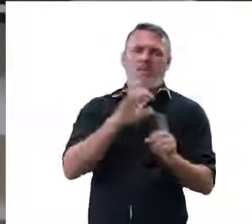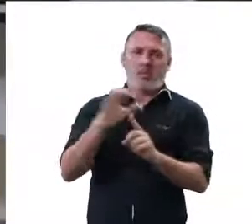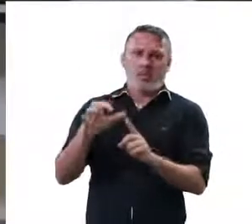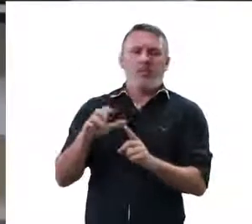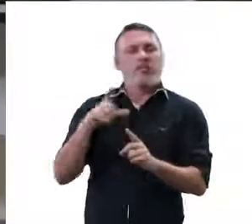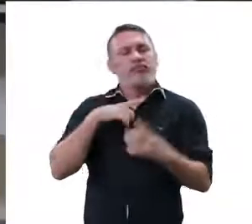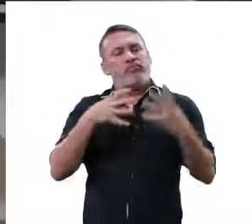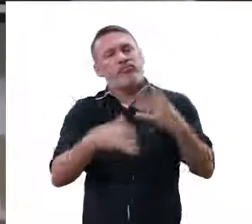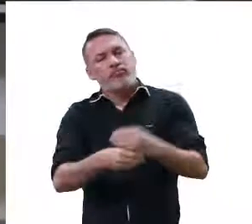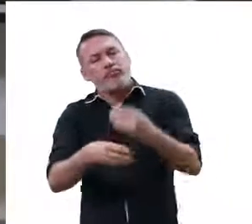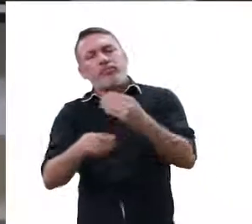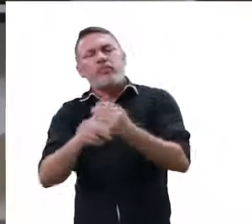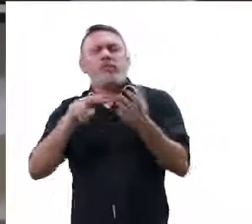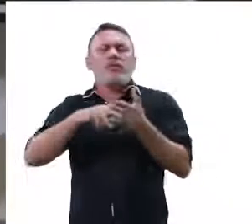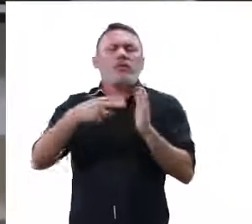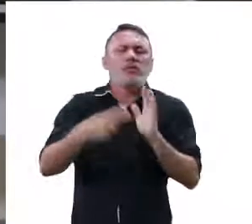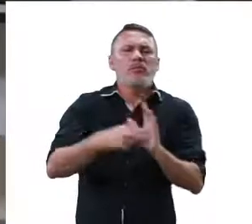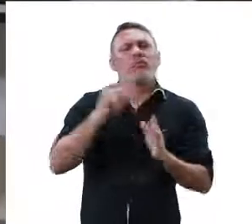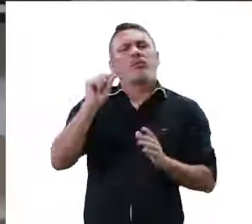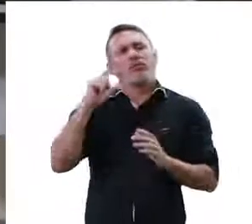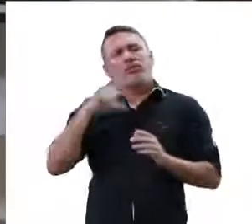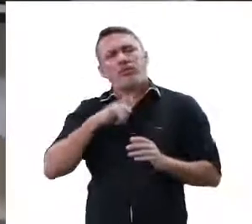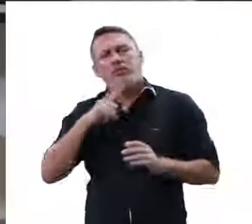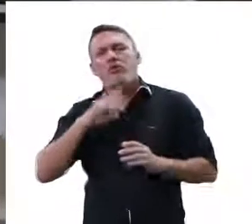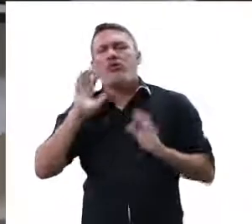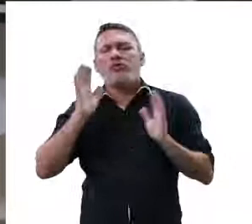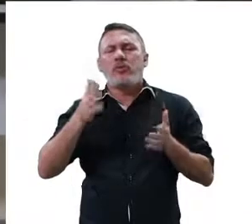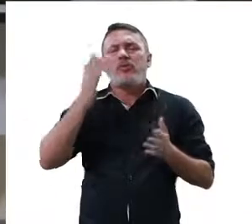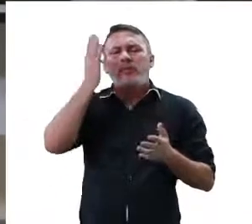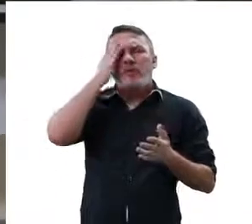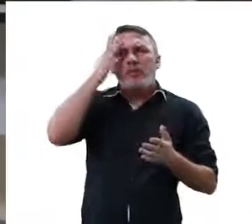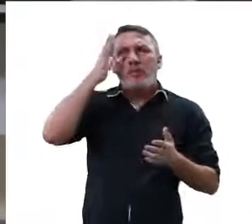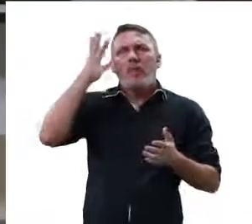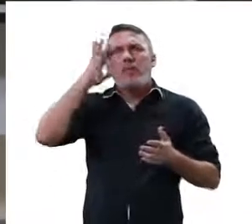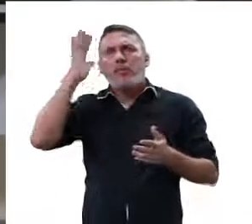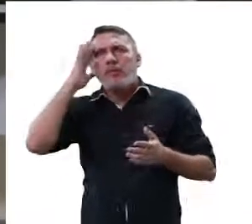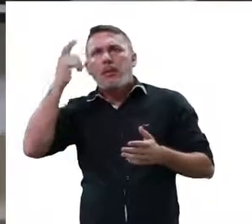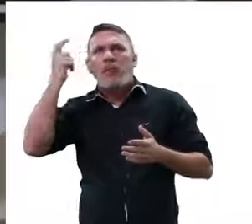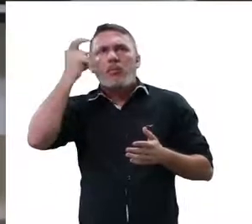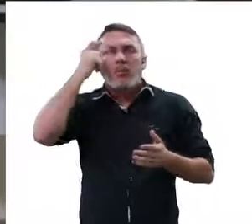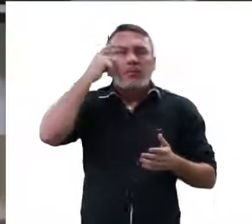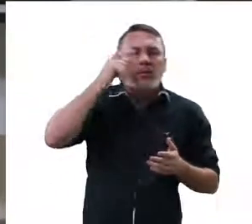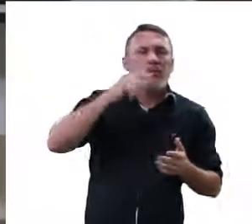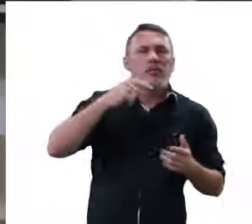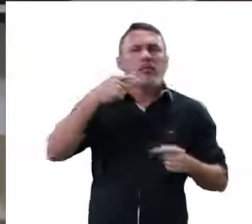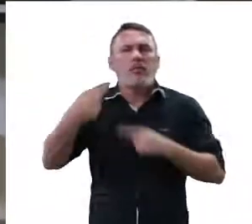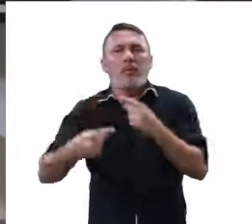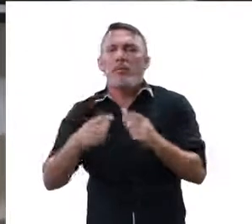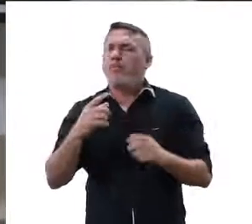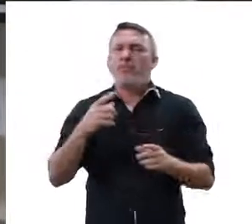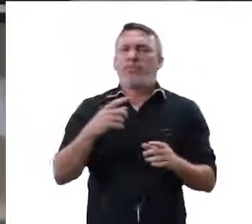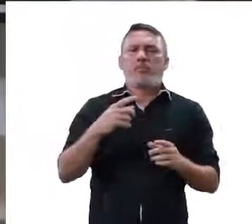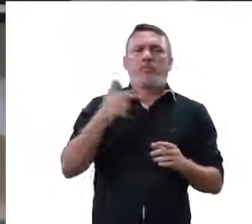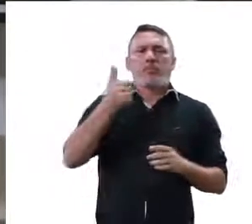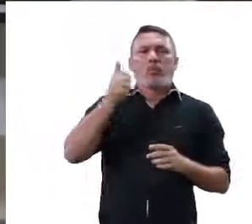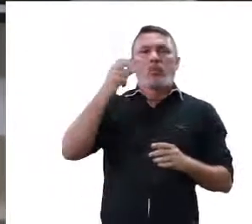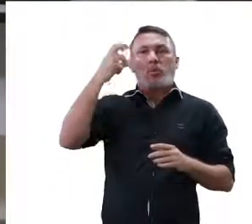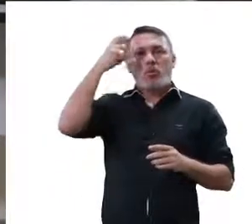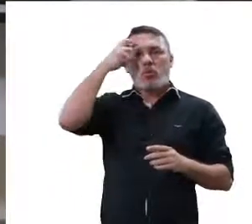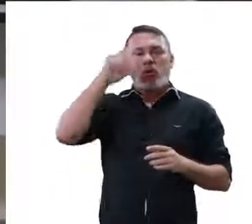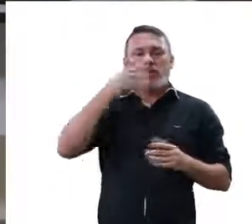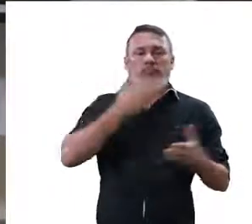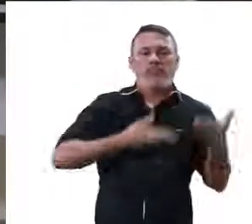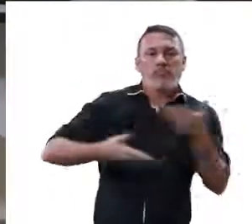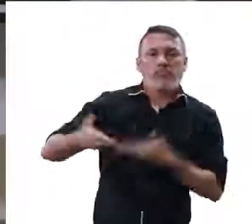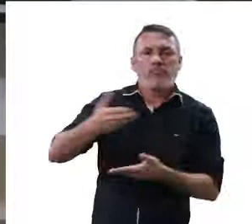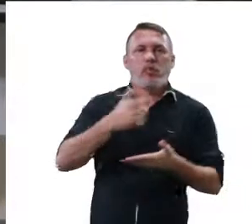vai falando, né? Significados estes não só determinam em grau considerável as vias de acesso mental ao mundo circundante, ou seja, a cultura como